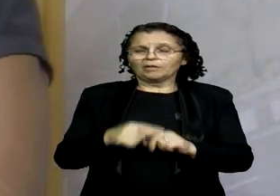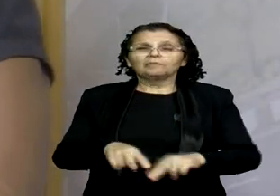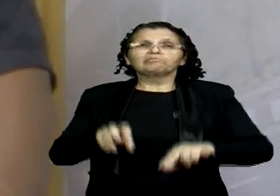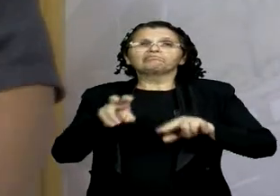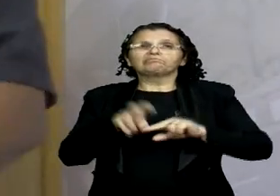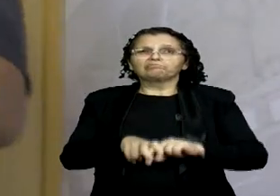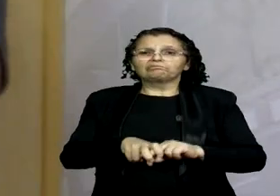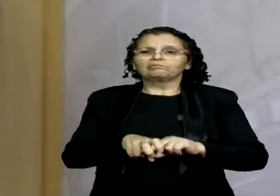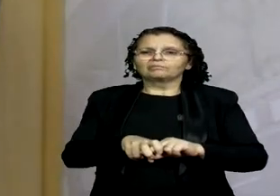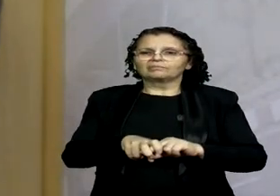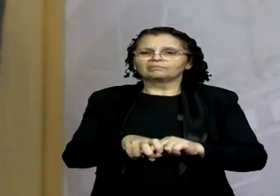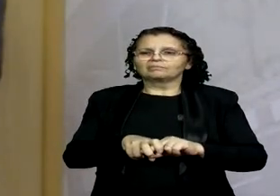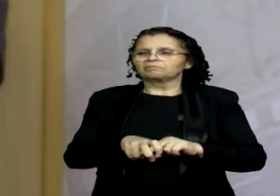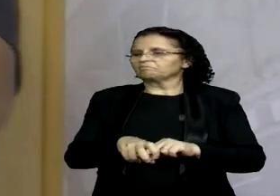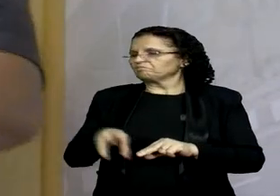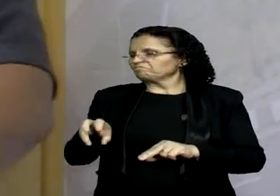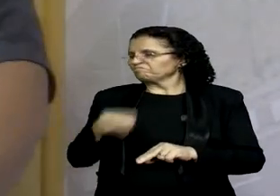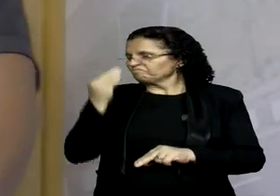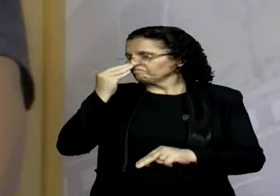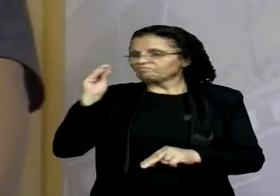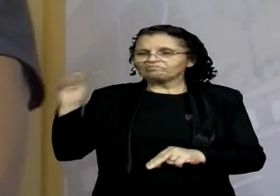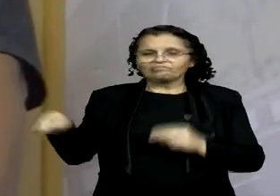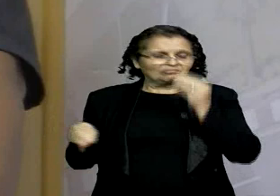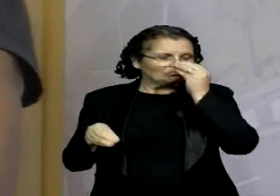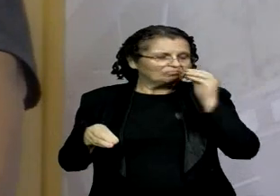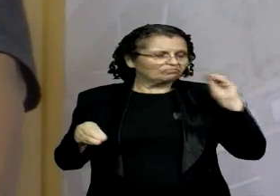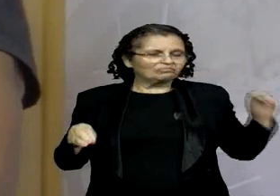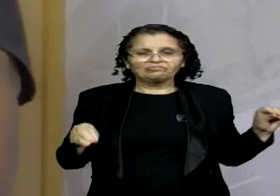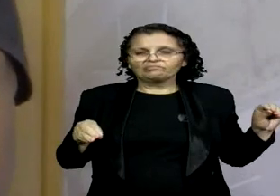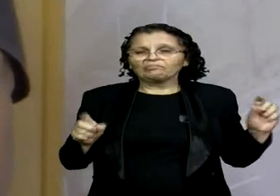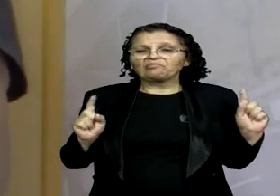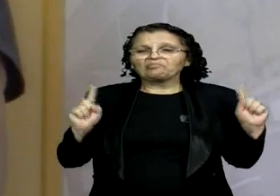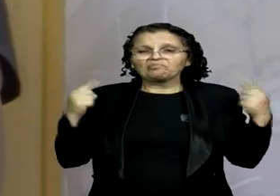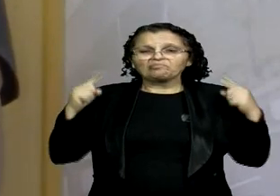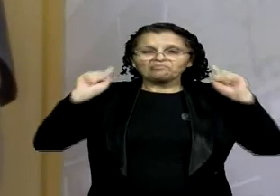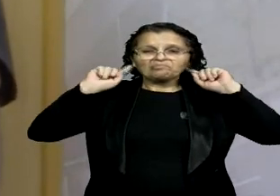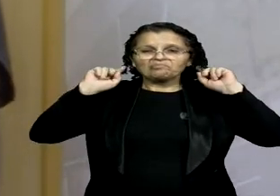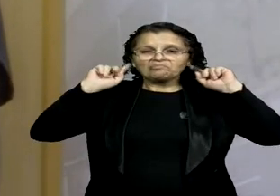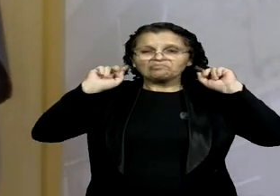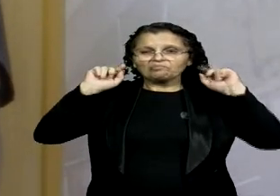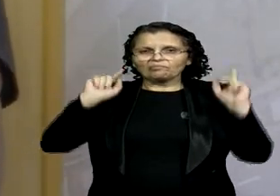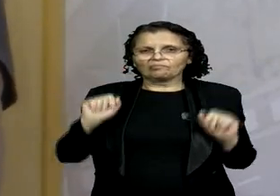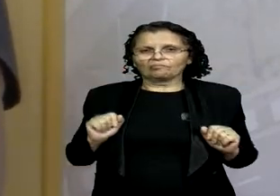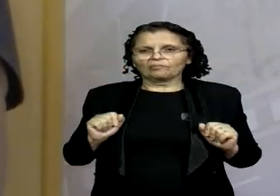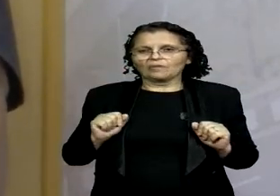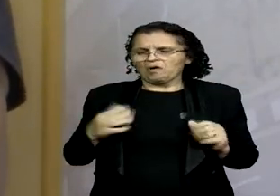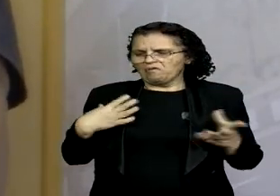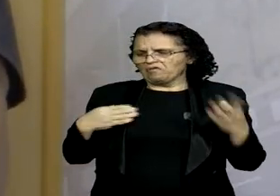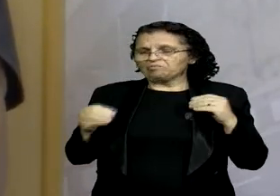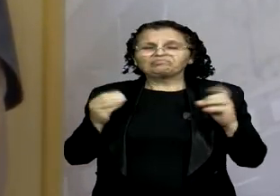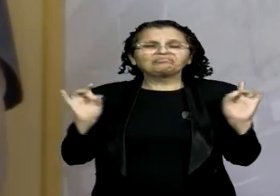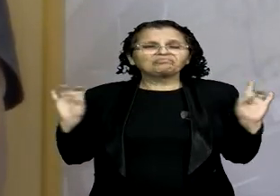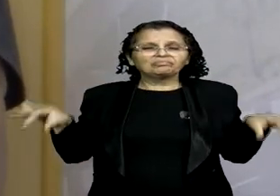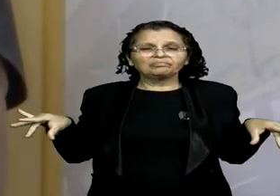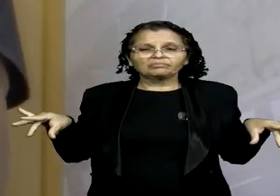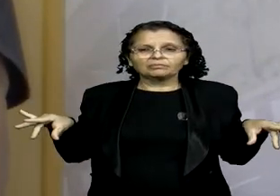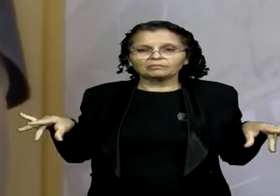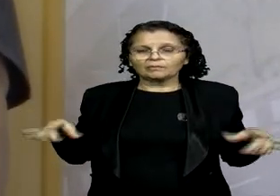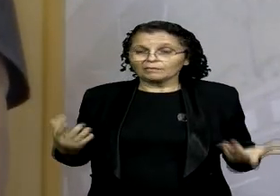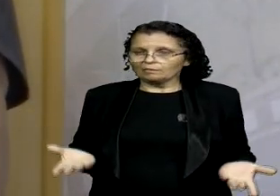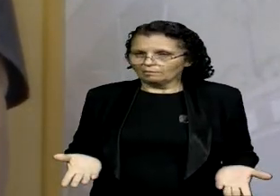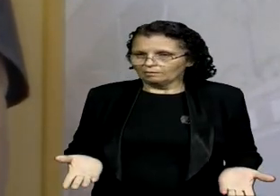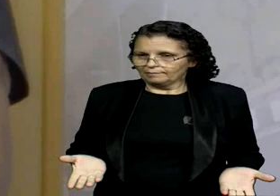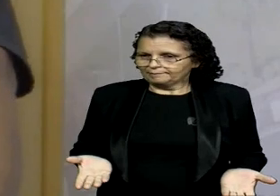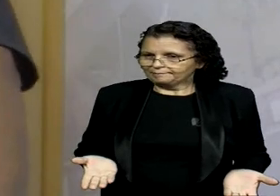no banco, mas não conversam com seu vizinho muito dentro de casa, muito menos dentro de casa, tem diálogo até com seu filho ou com sua filha.